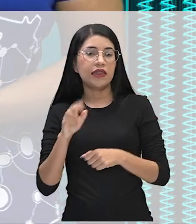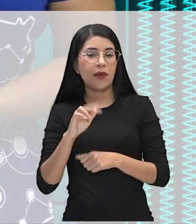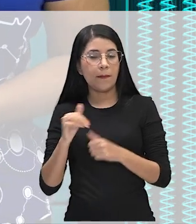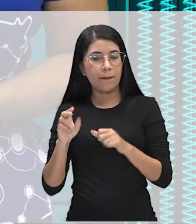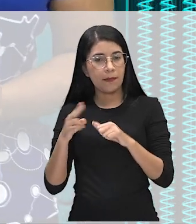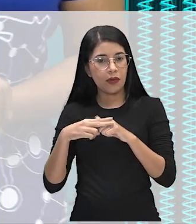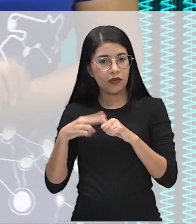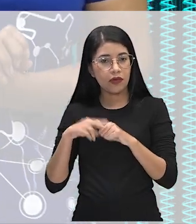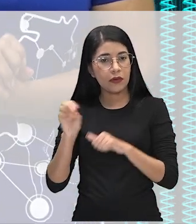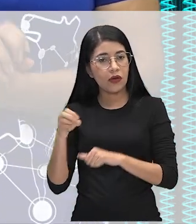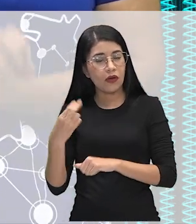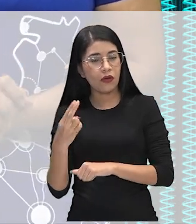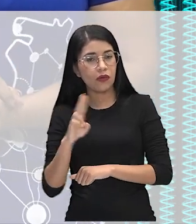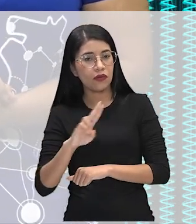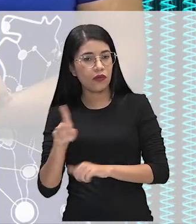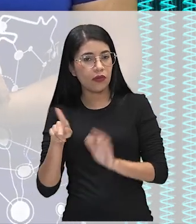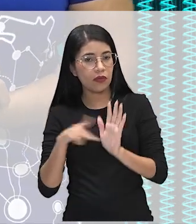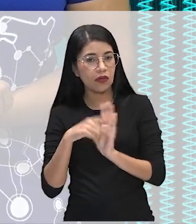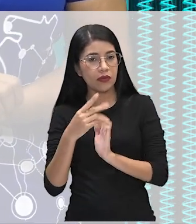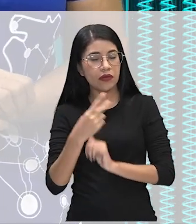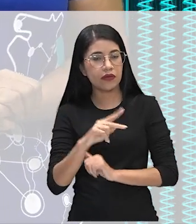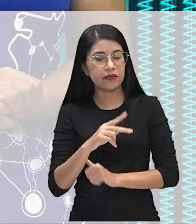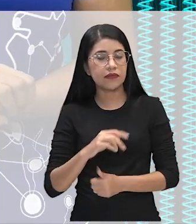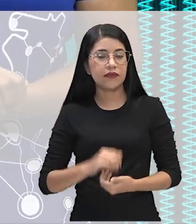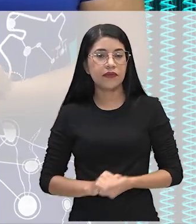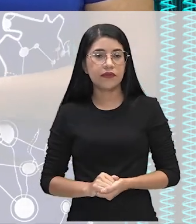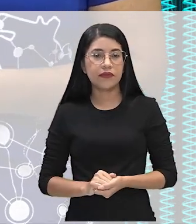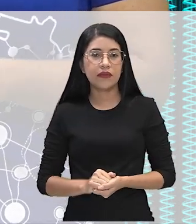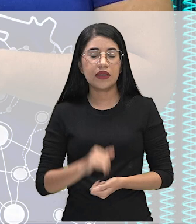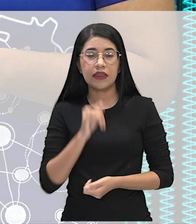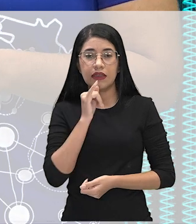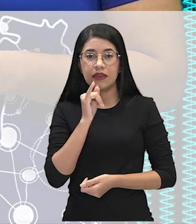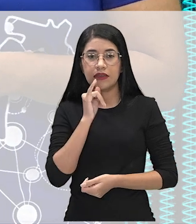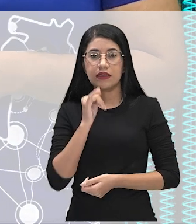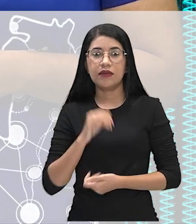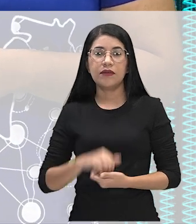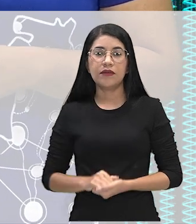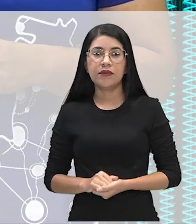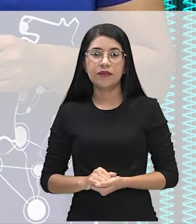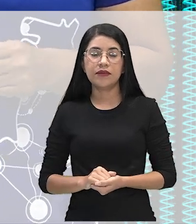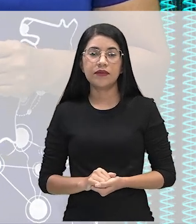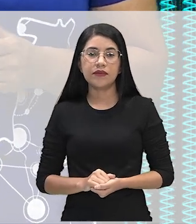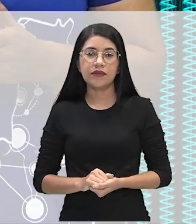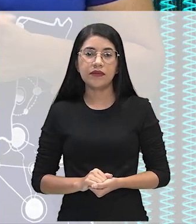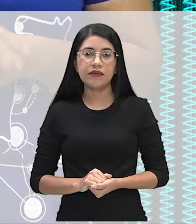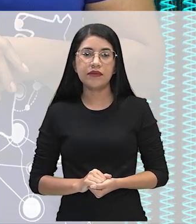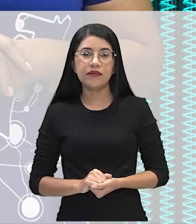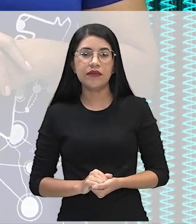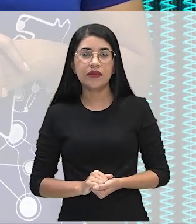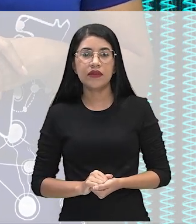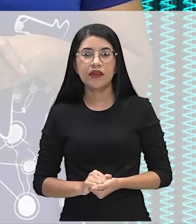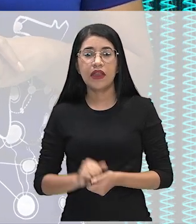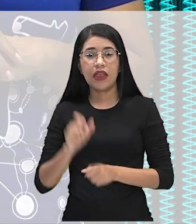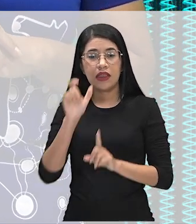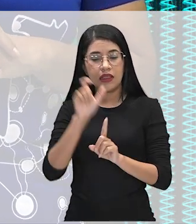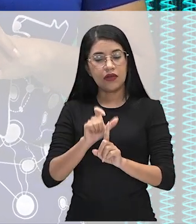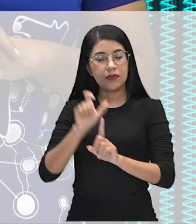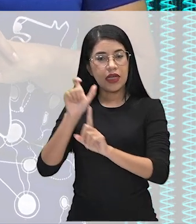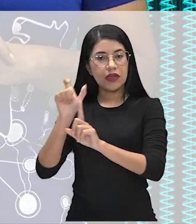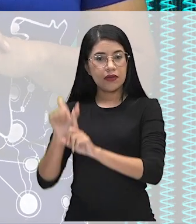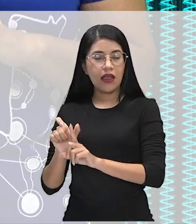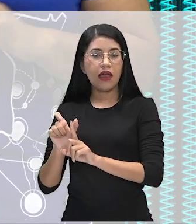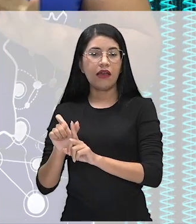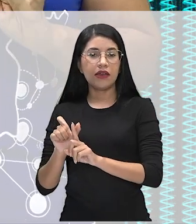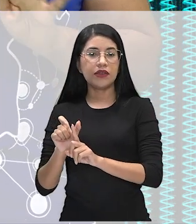E quando forem eles, vejam. Aqui eu tenho duas pessoas, o Solomon e o